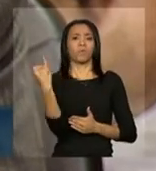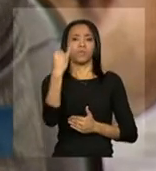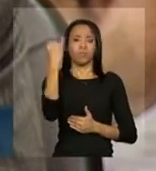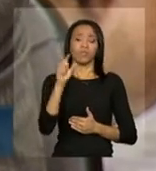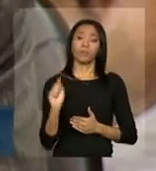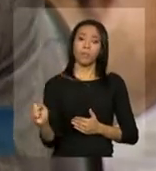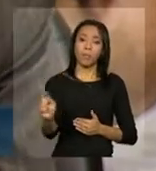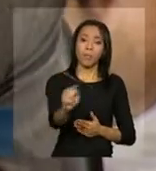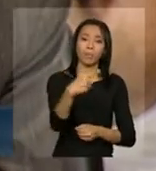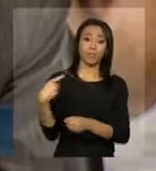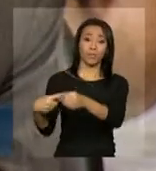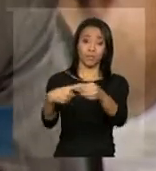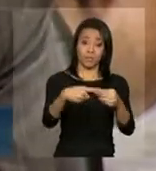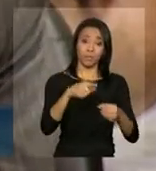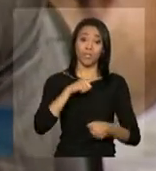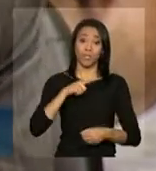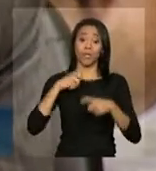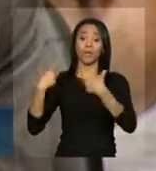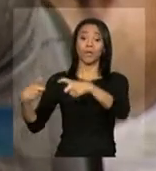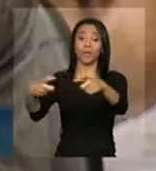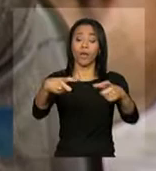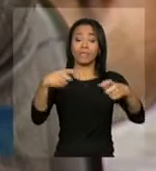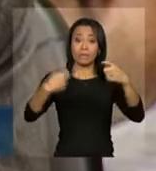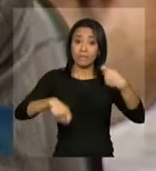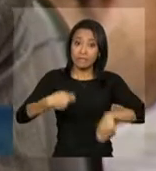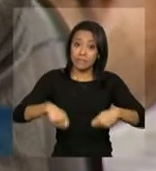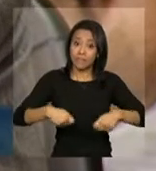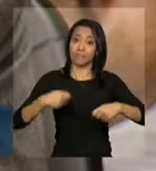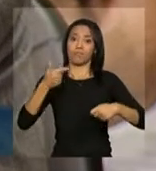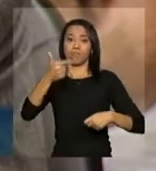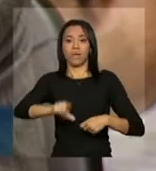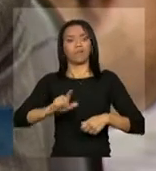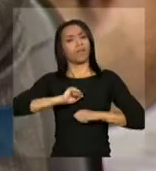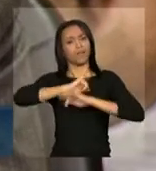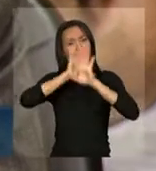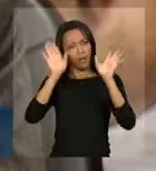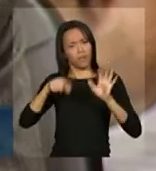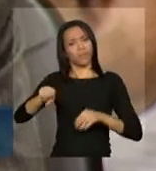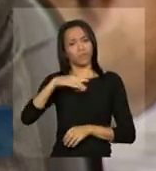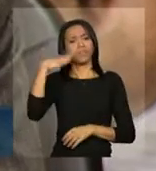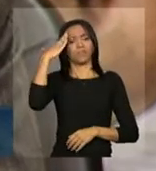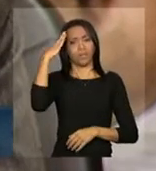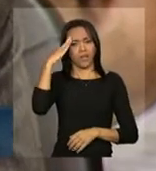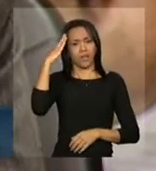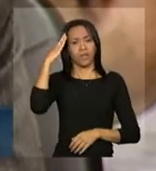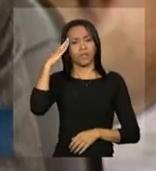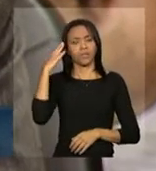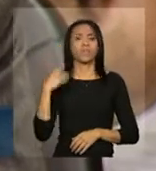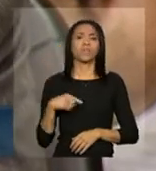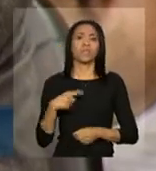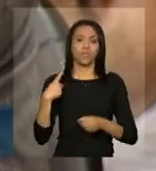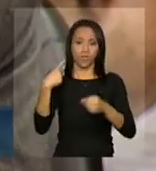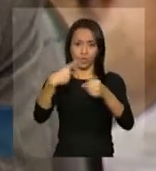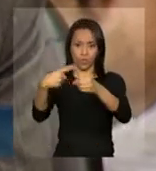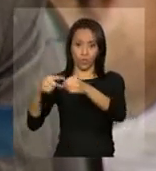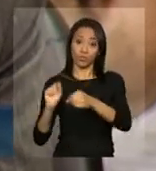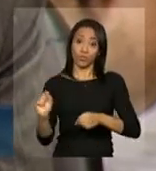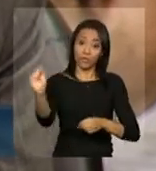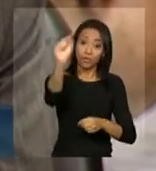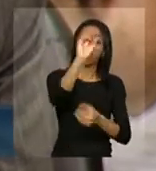regiões que estão com mais necessidade isso é já é claro já todo mundo reconhece a necessidad que os municípios têm de